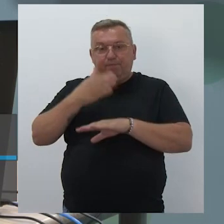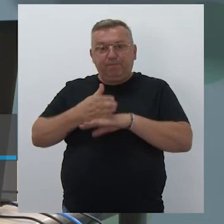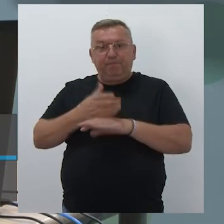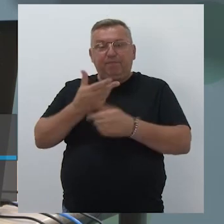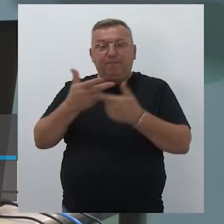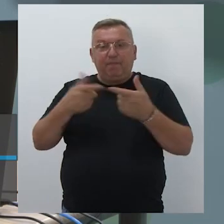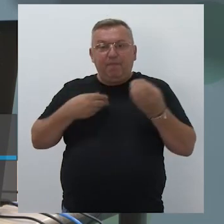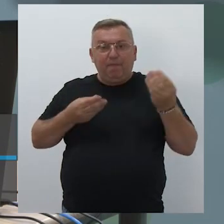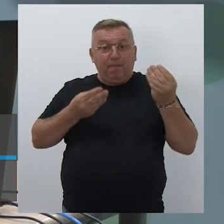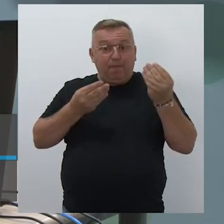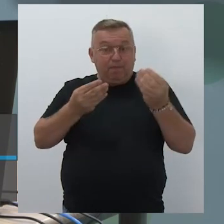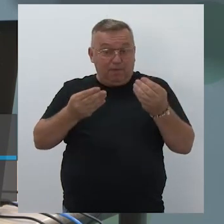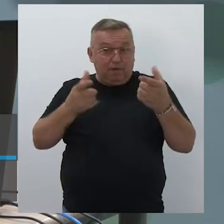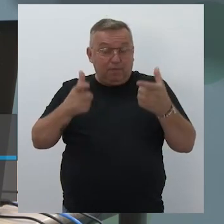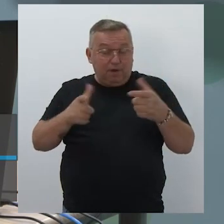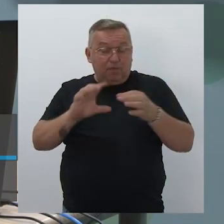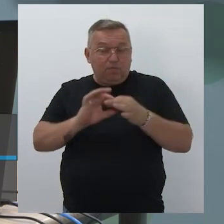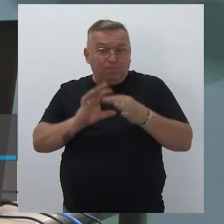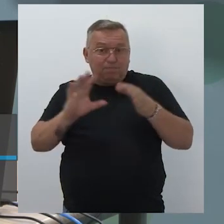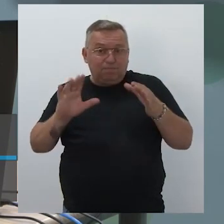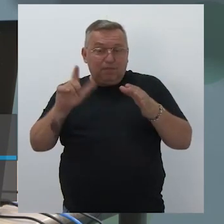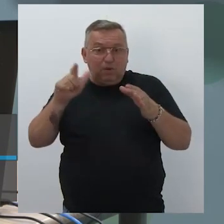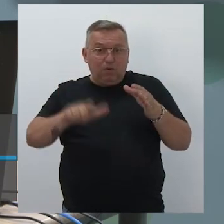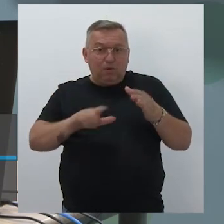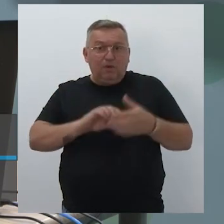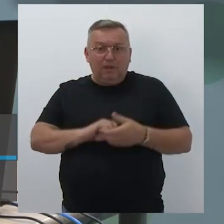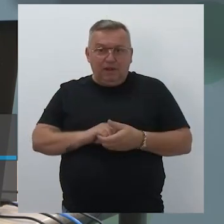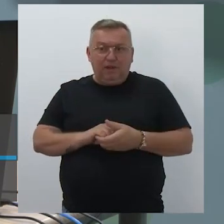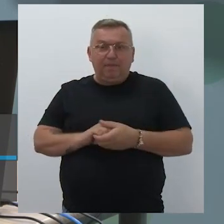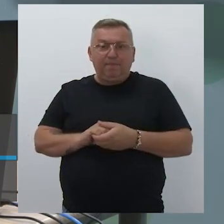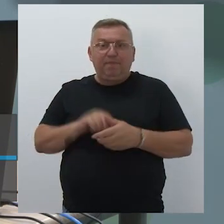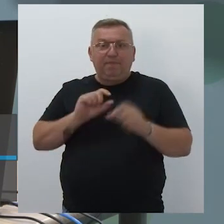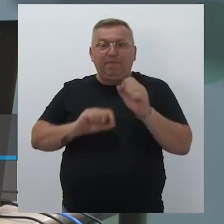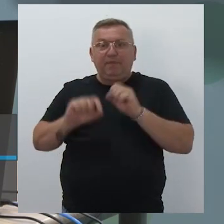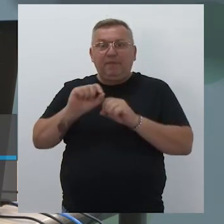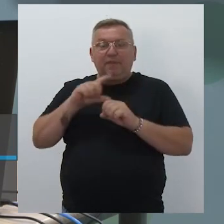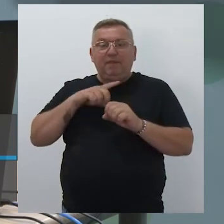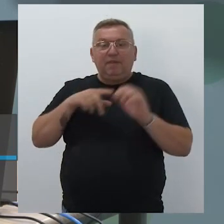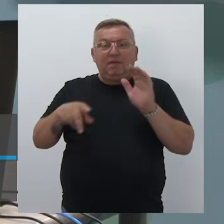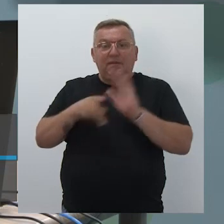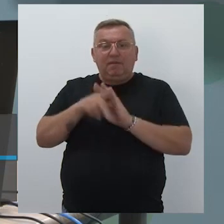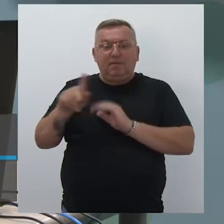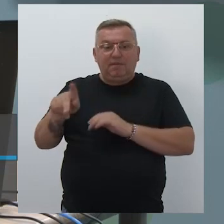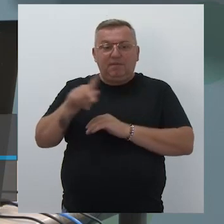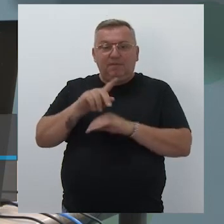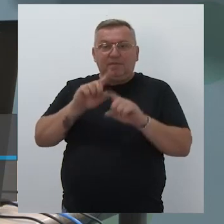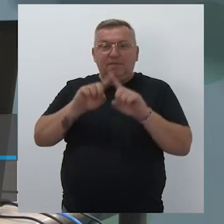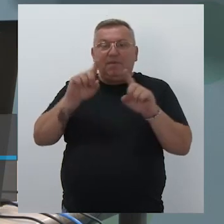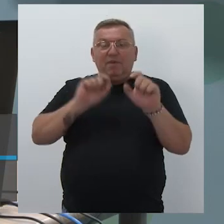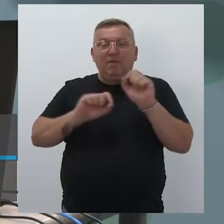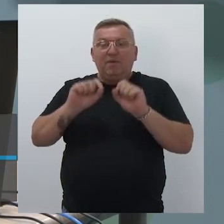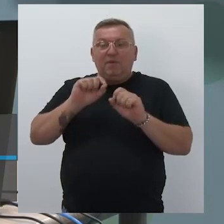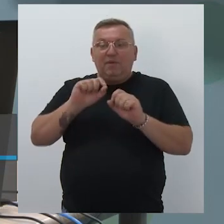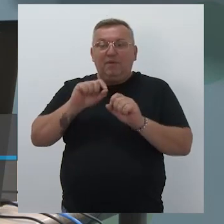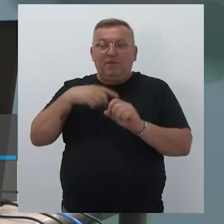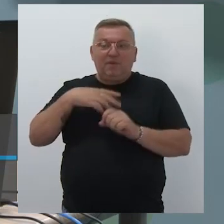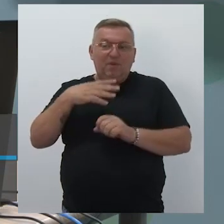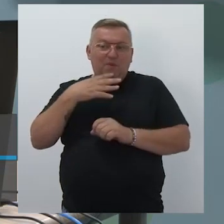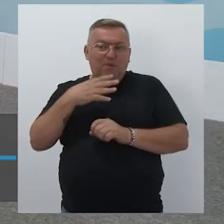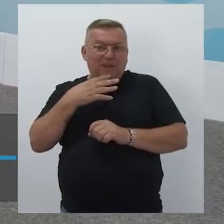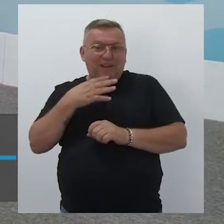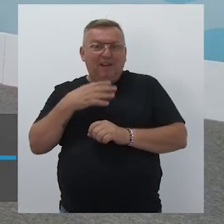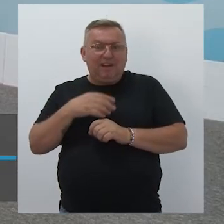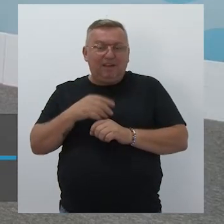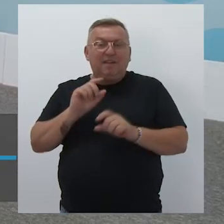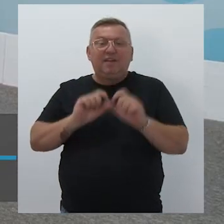de ceder espaço também para o outro, né? Não para só para o professor com que eu conheço,